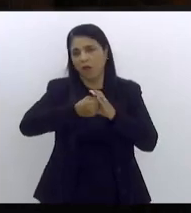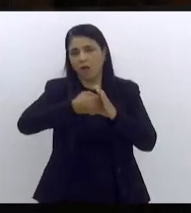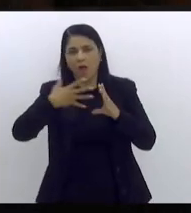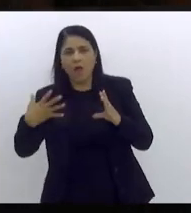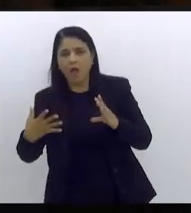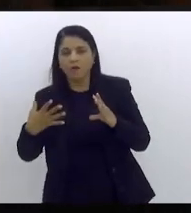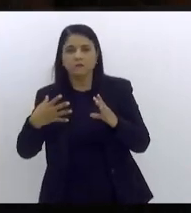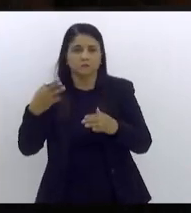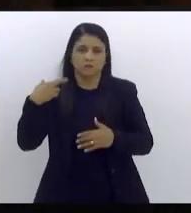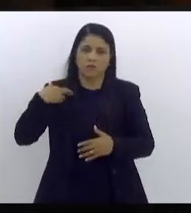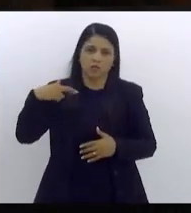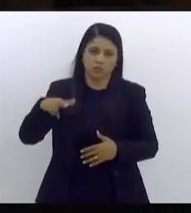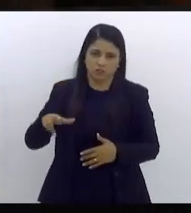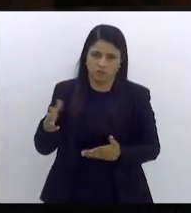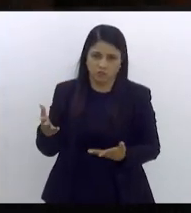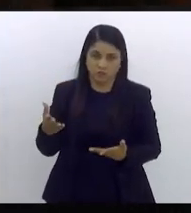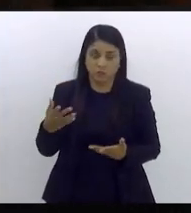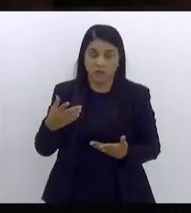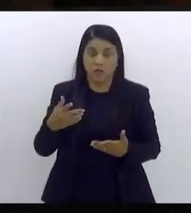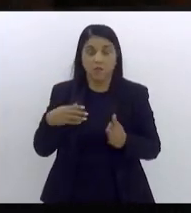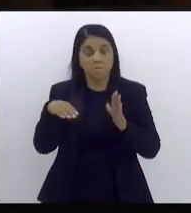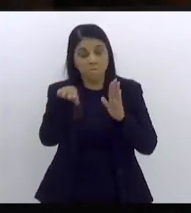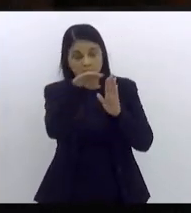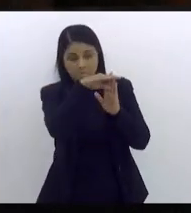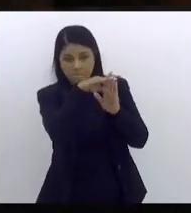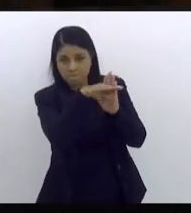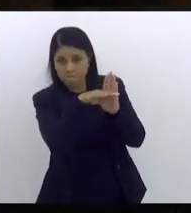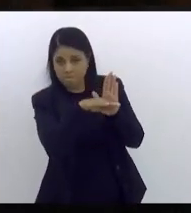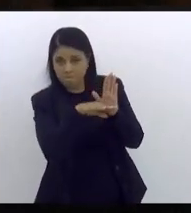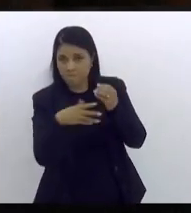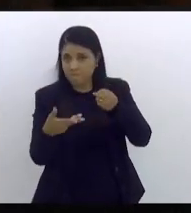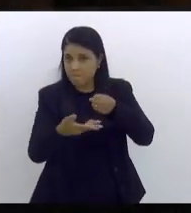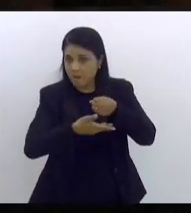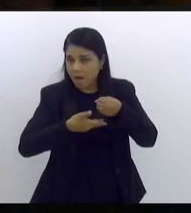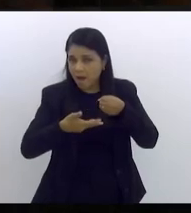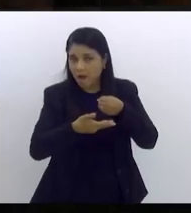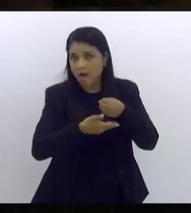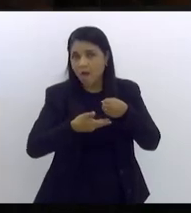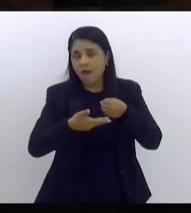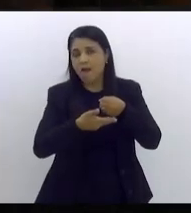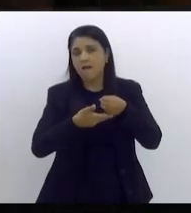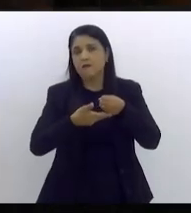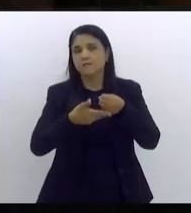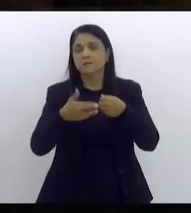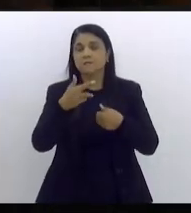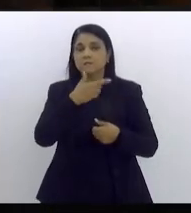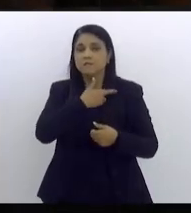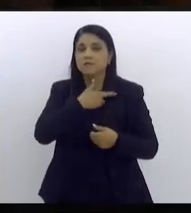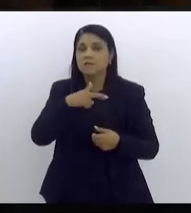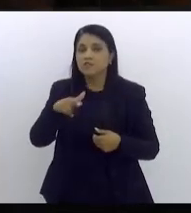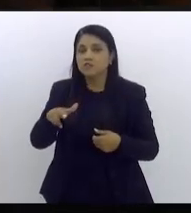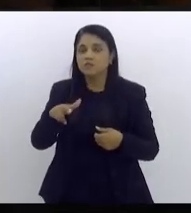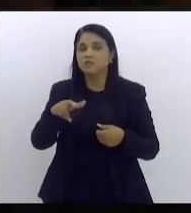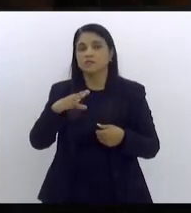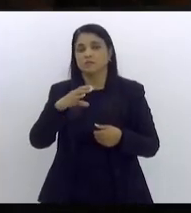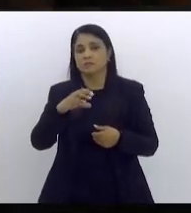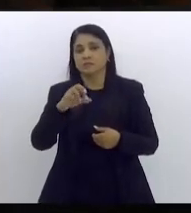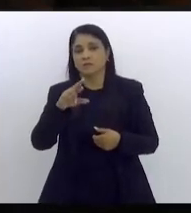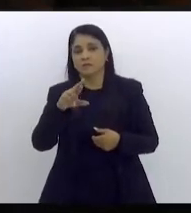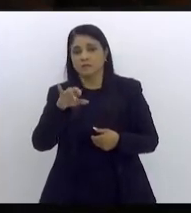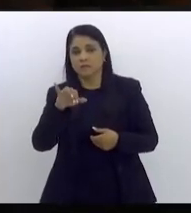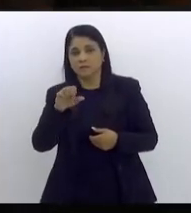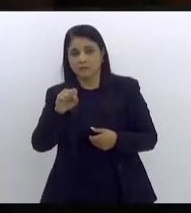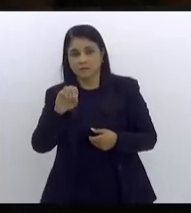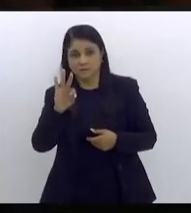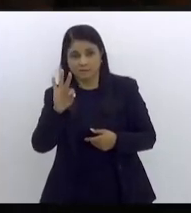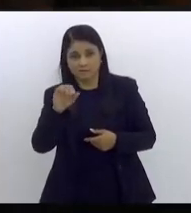religiosos. Quero me pautar exatamente que, como as religiões cristãs